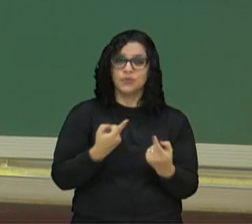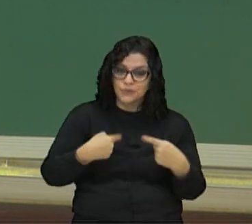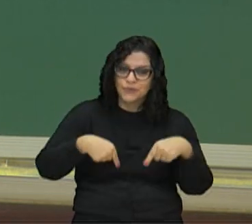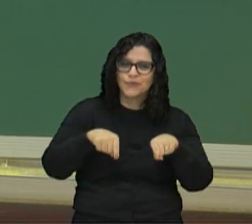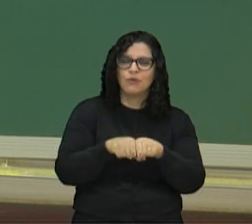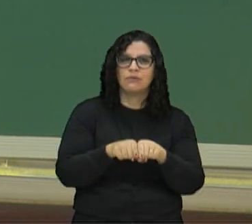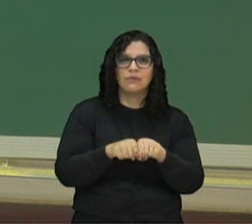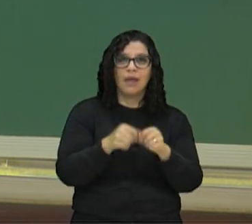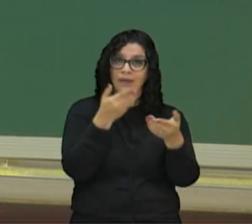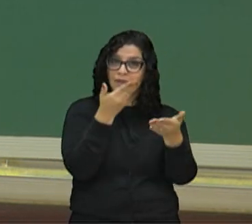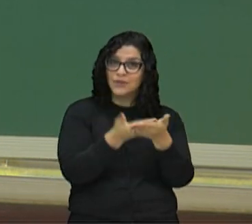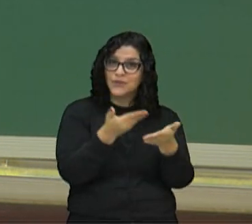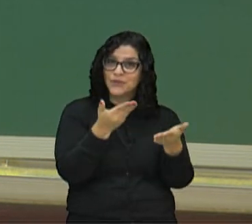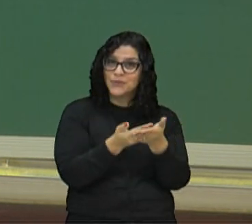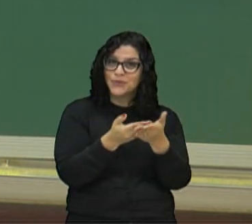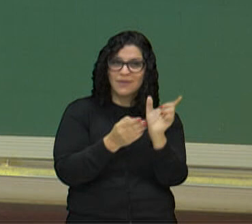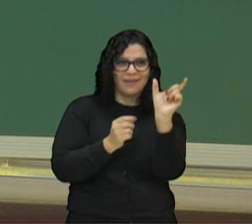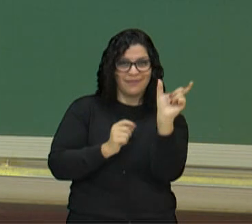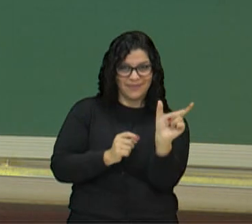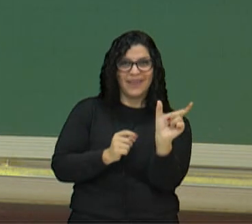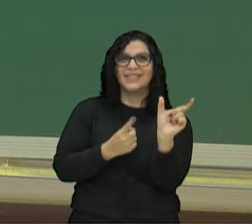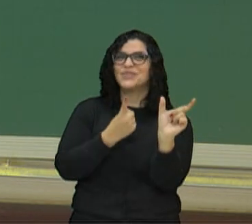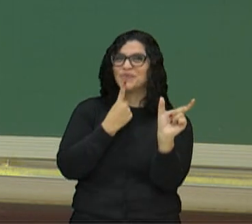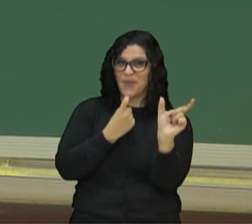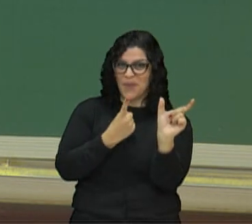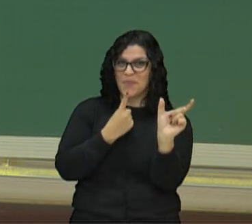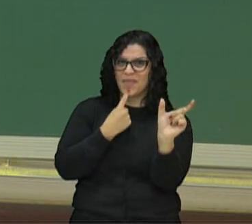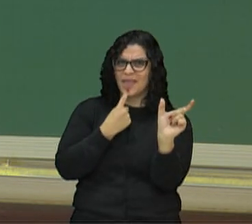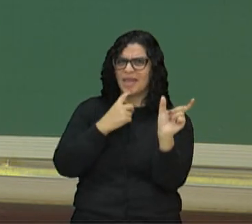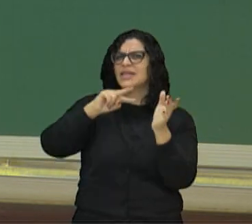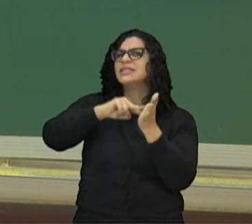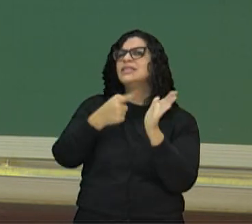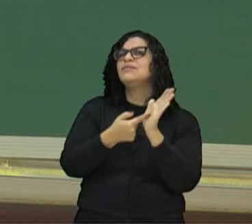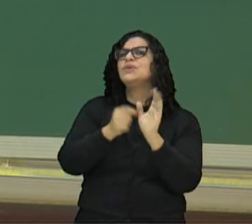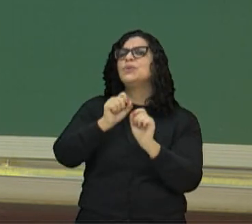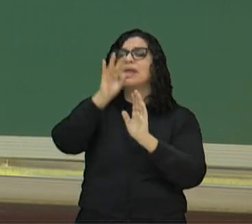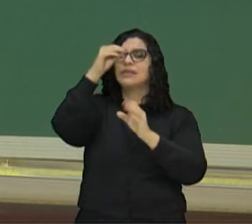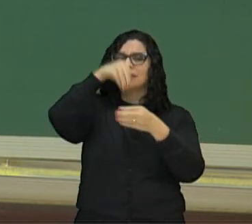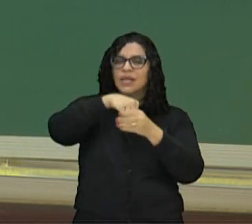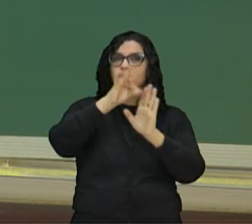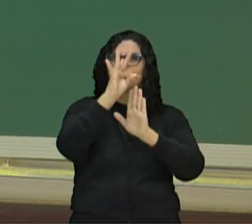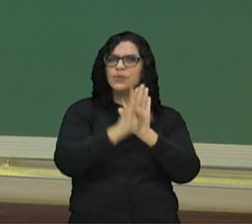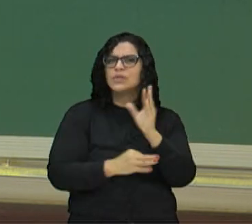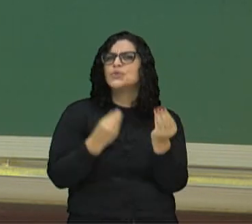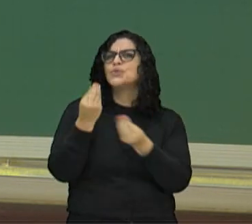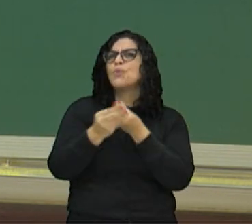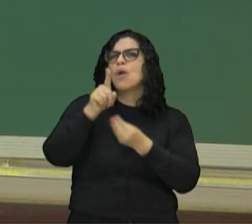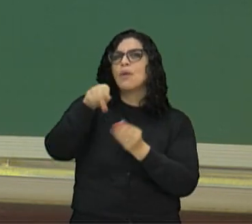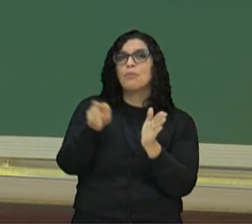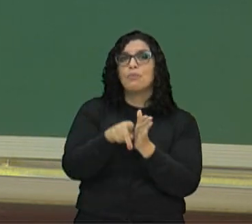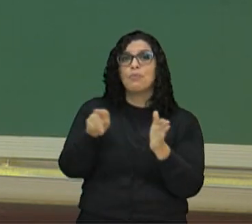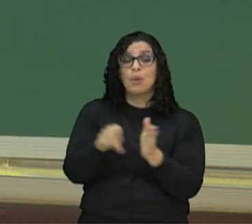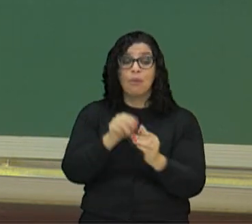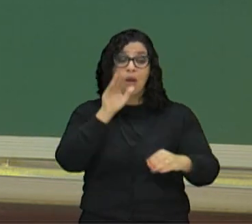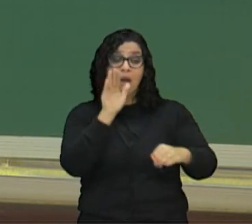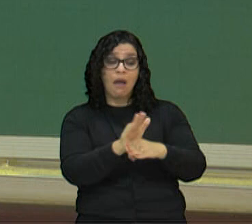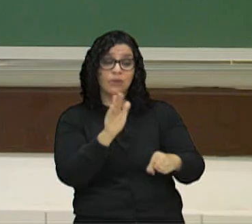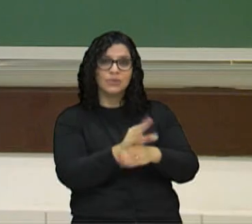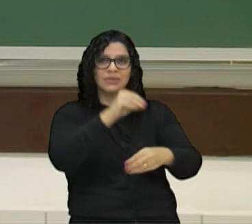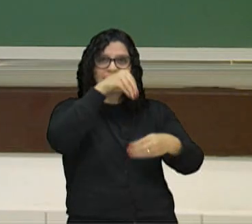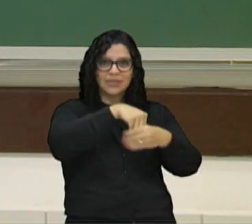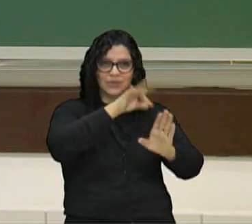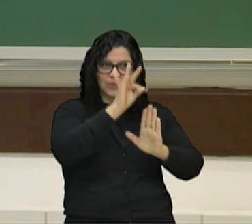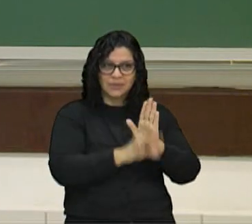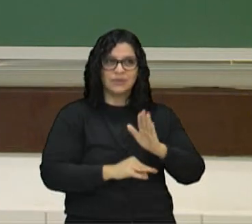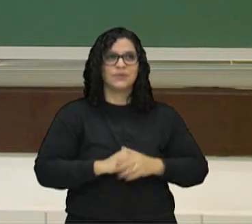vamos ver essa expressão, o que ela traz no texto, qual é a contribuição no